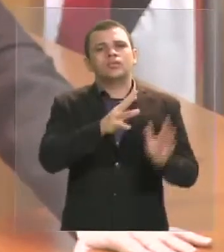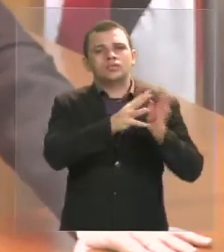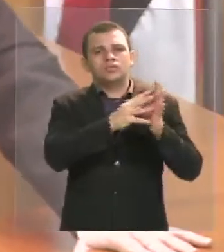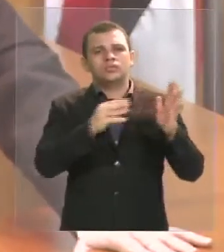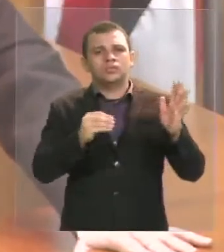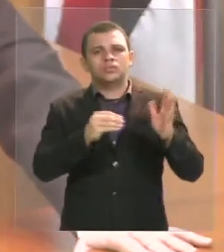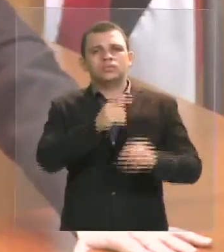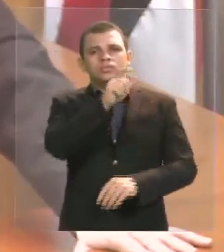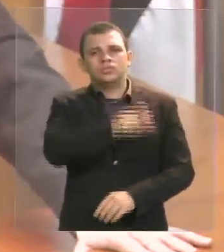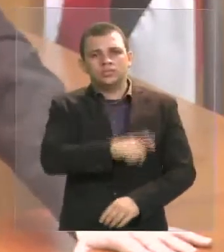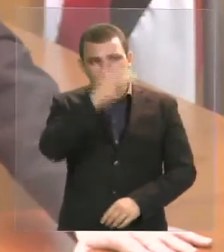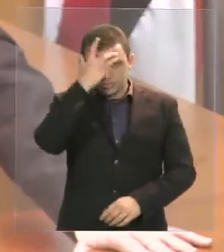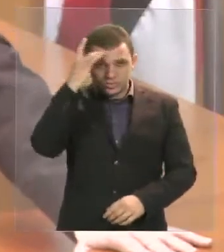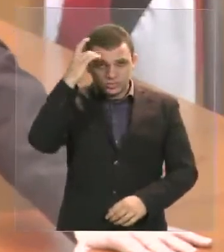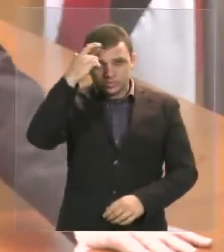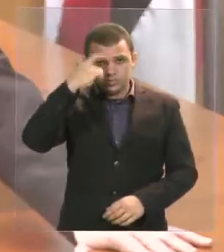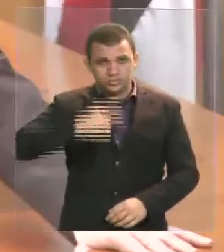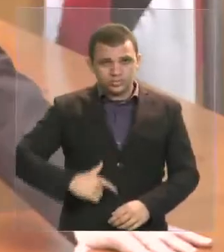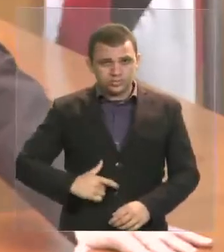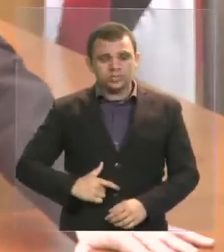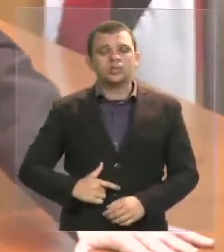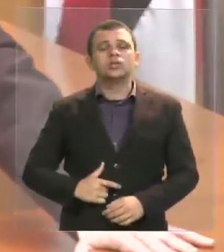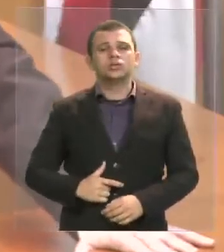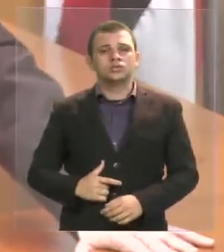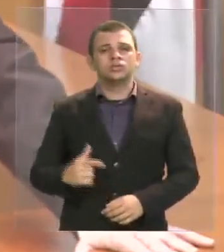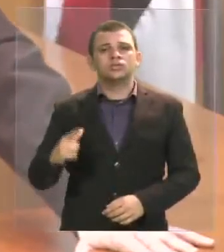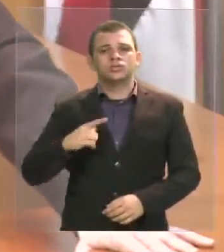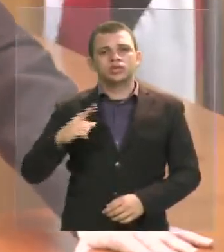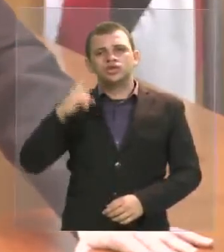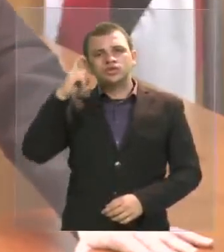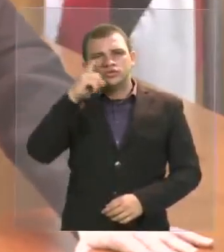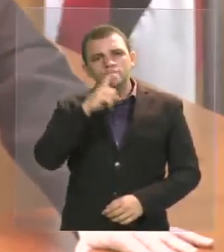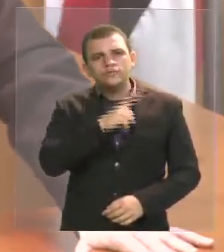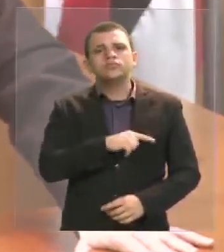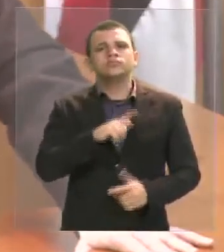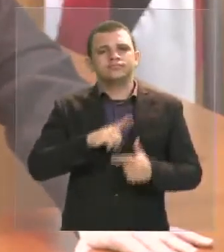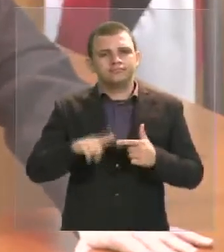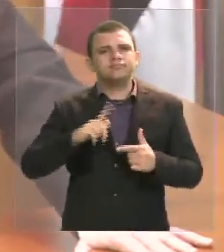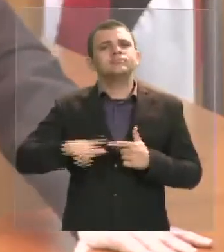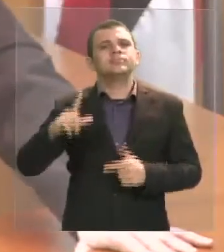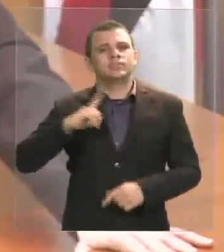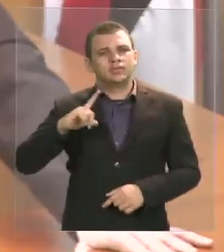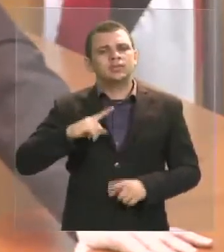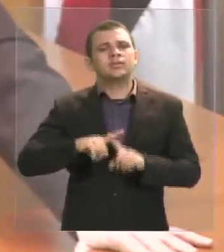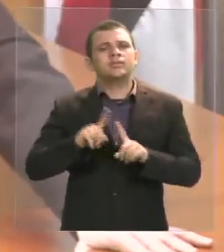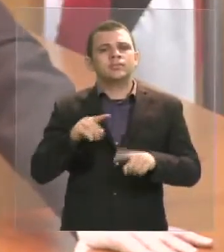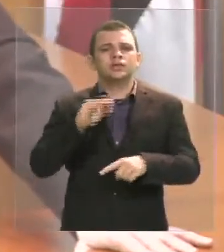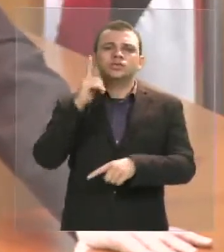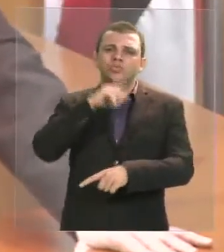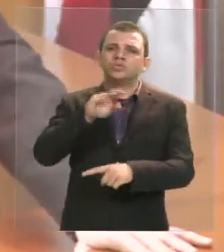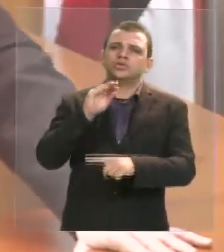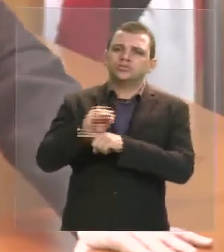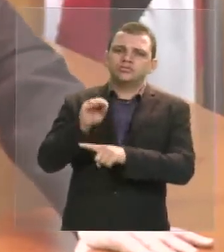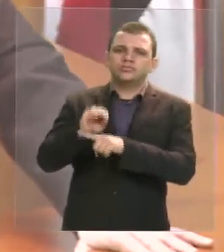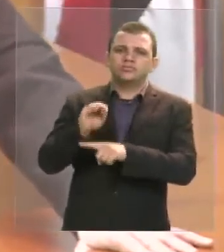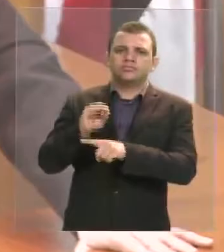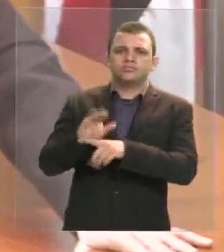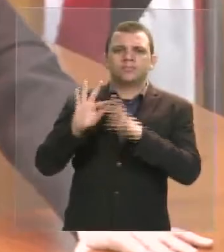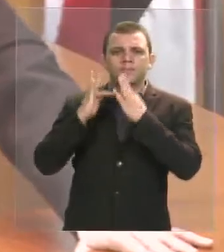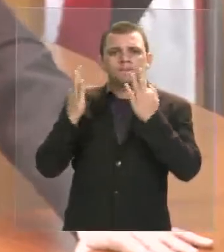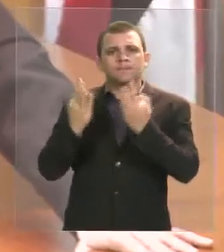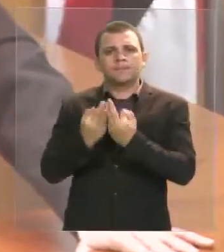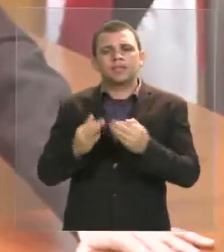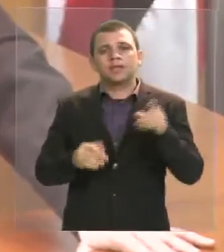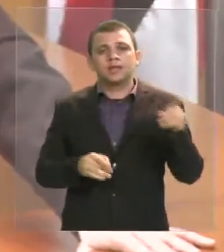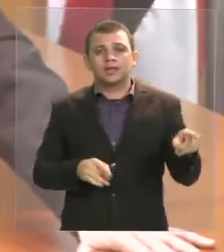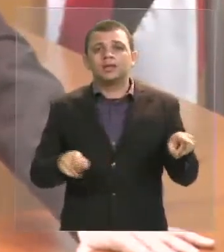um cidadão que criou com todas as dificuldades a família e que, como membro da